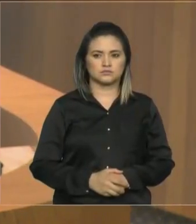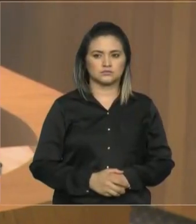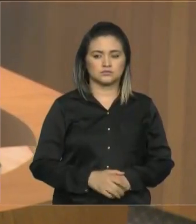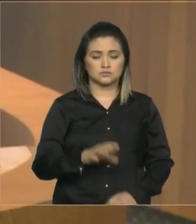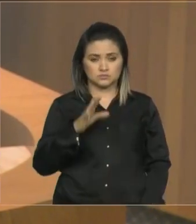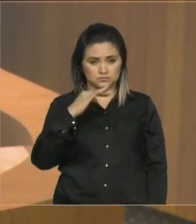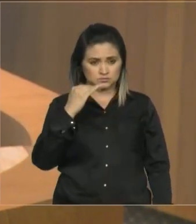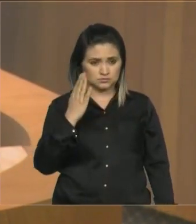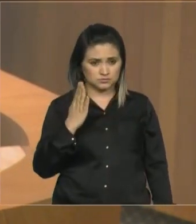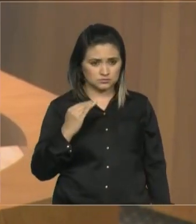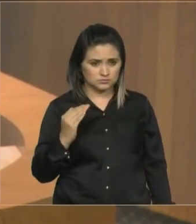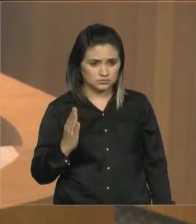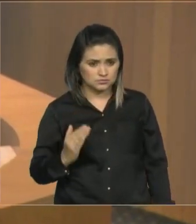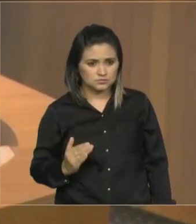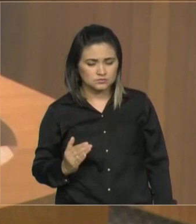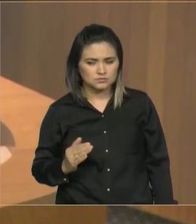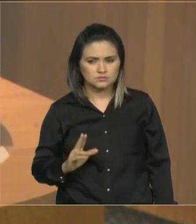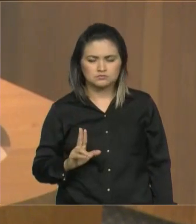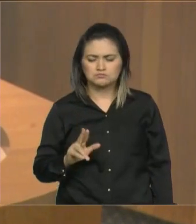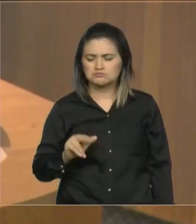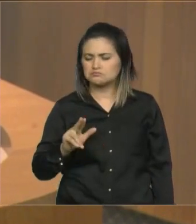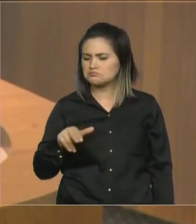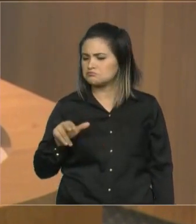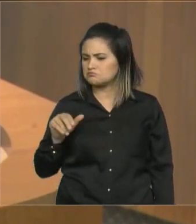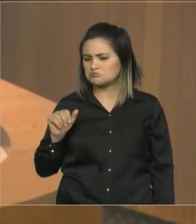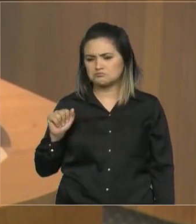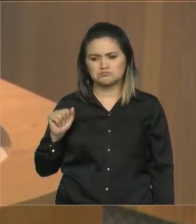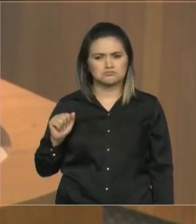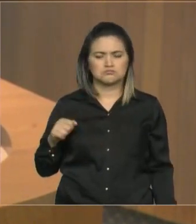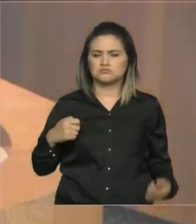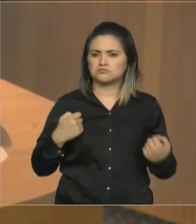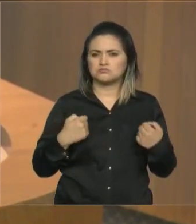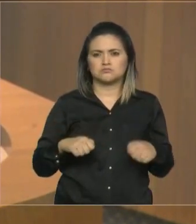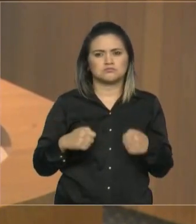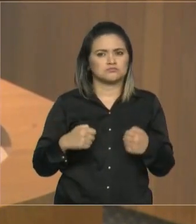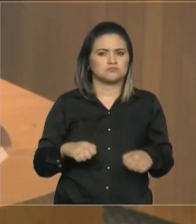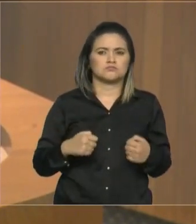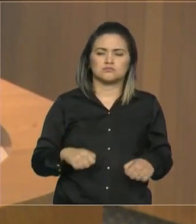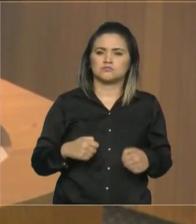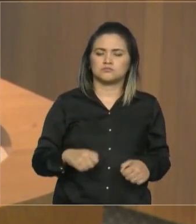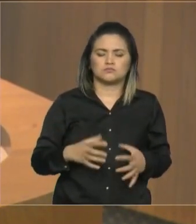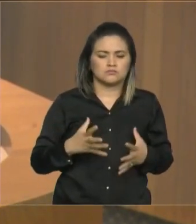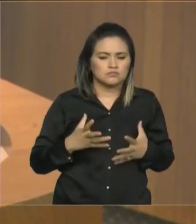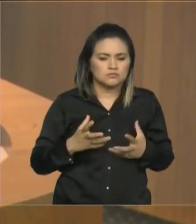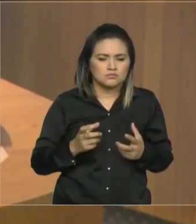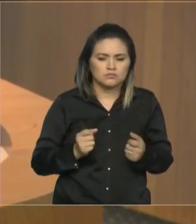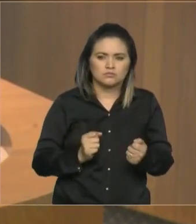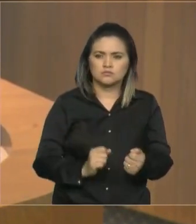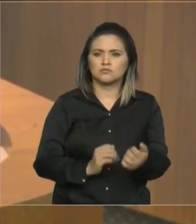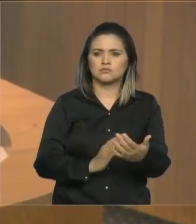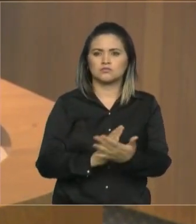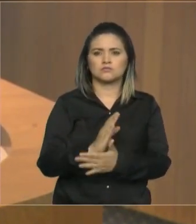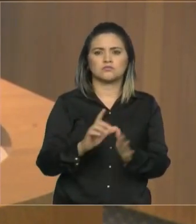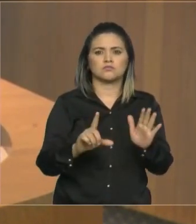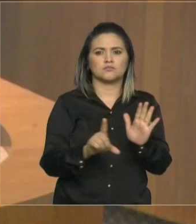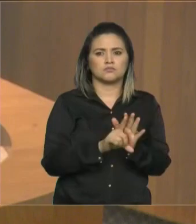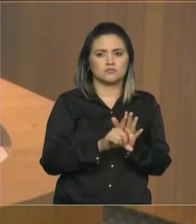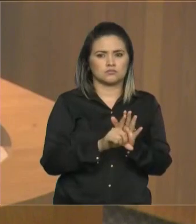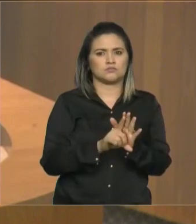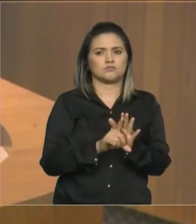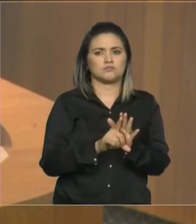se fez tão necessária a aprovação de uma lei quanto provavelmente essa lei do abuso de